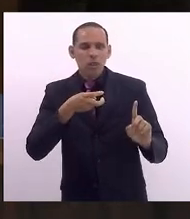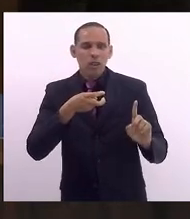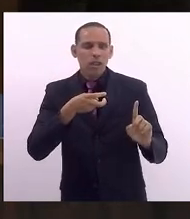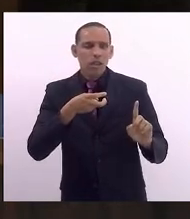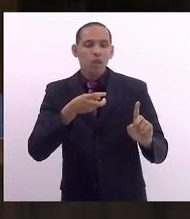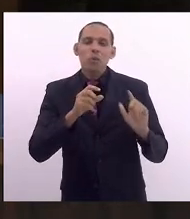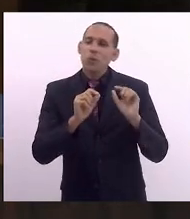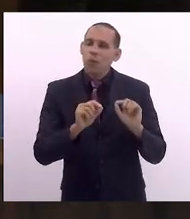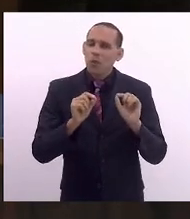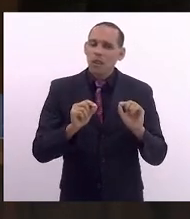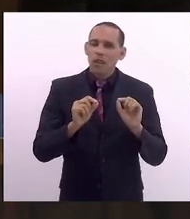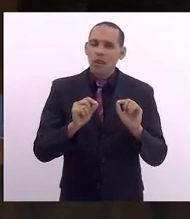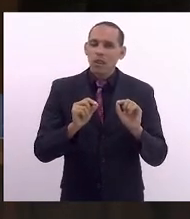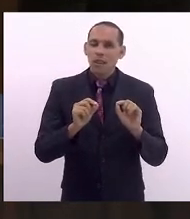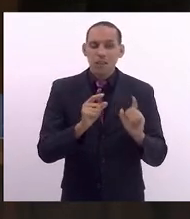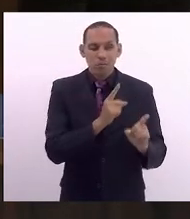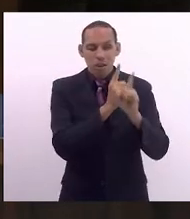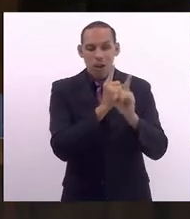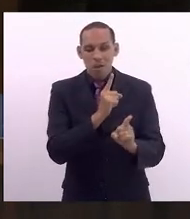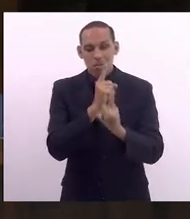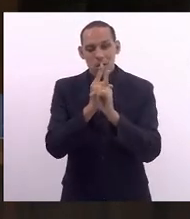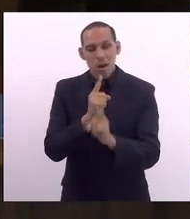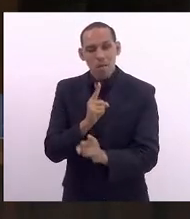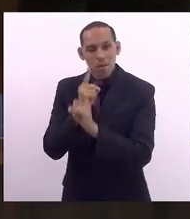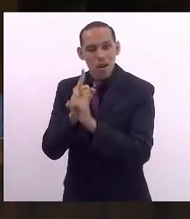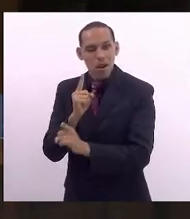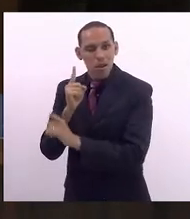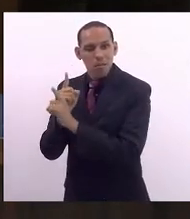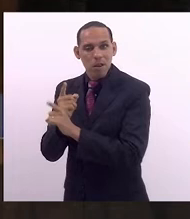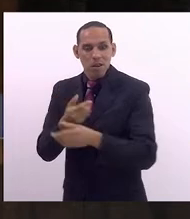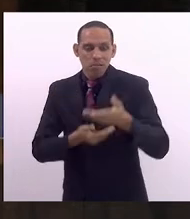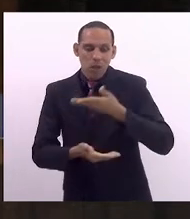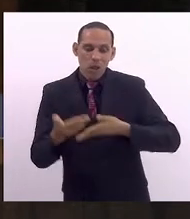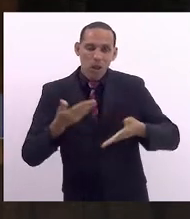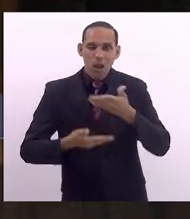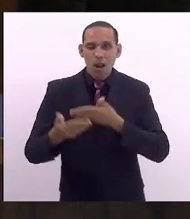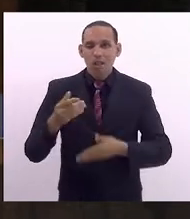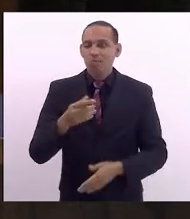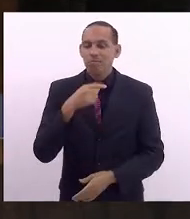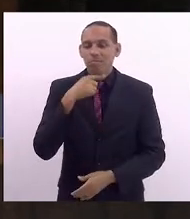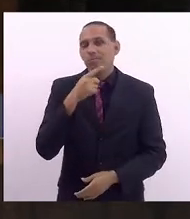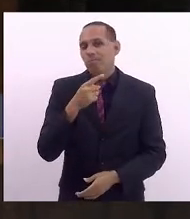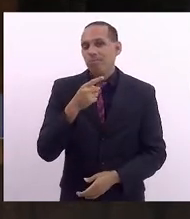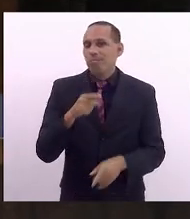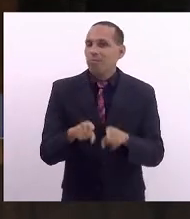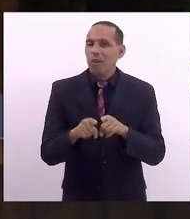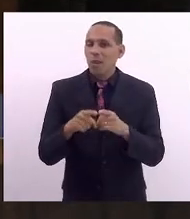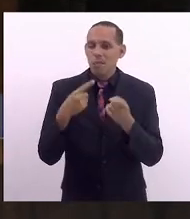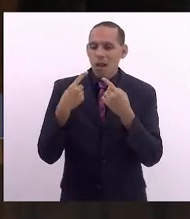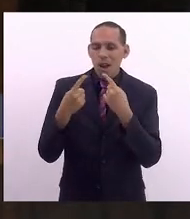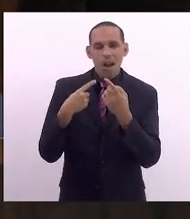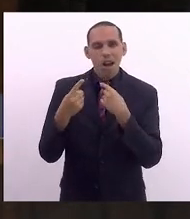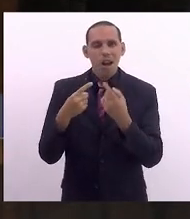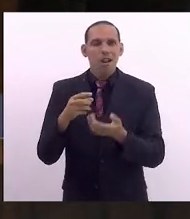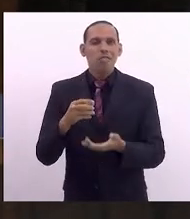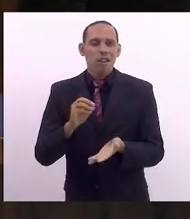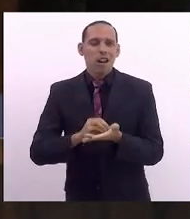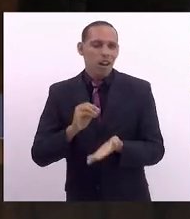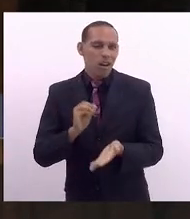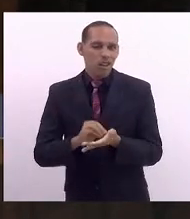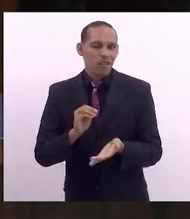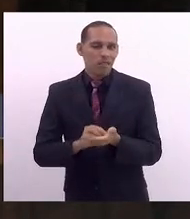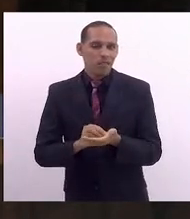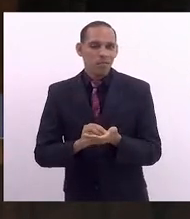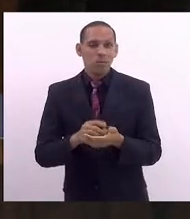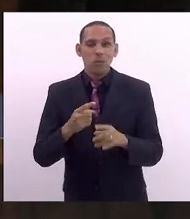a impossibilidade desses encontros, a impossibilidade dessas trocas, a impossibilidade do diálogo entre nós, né? O